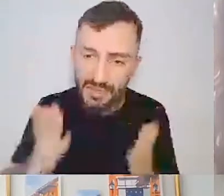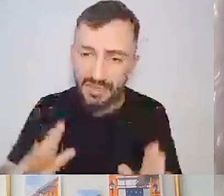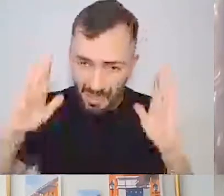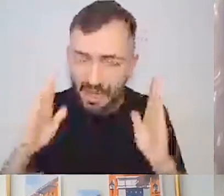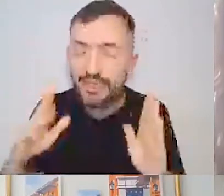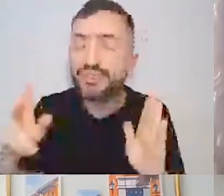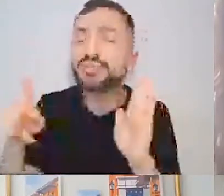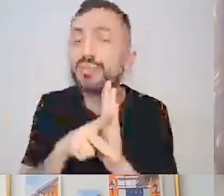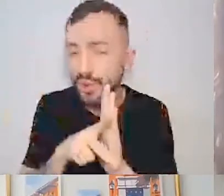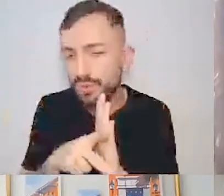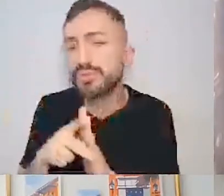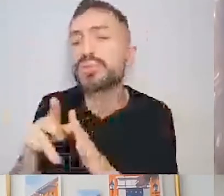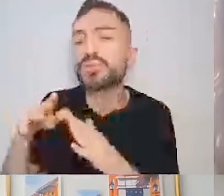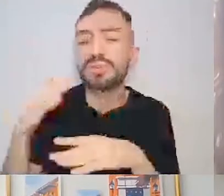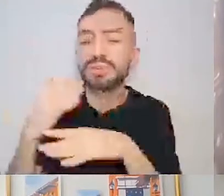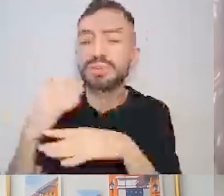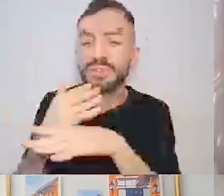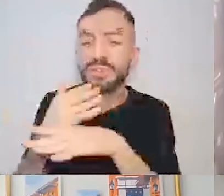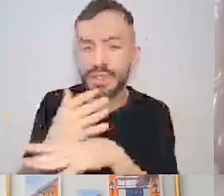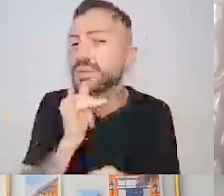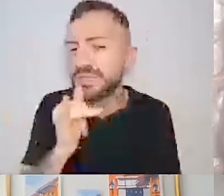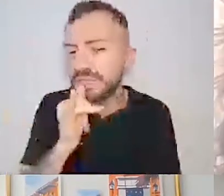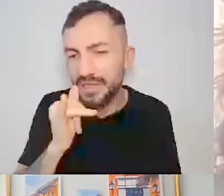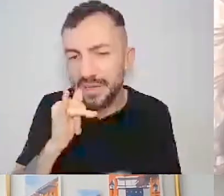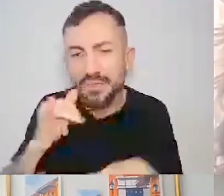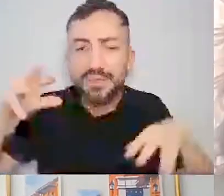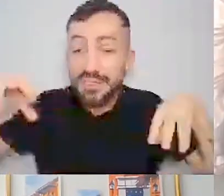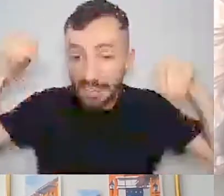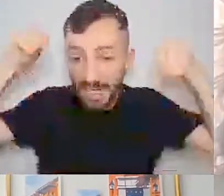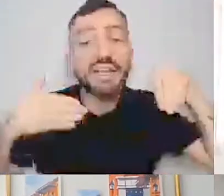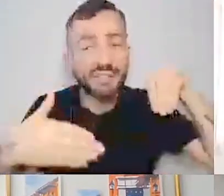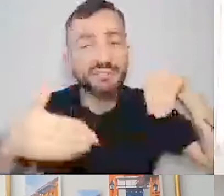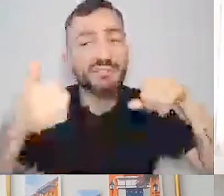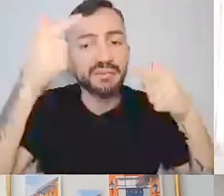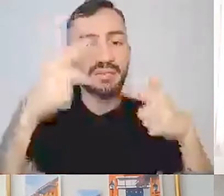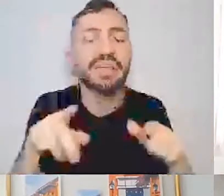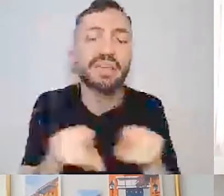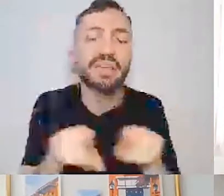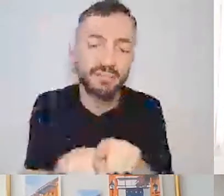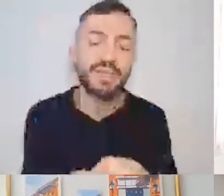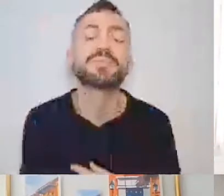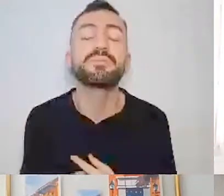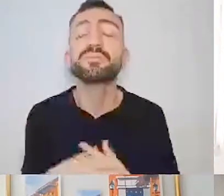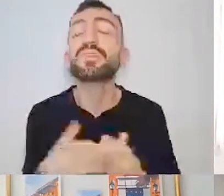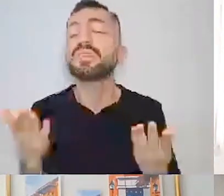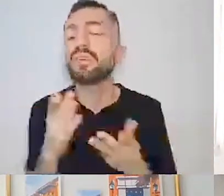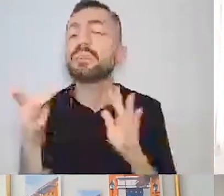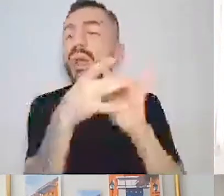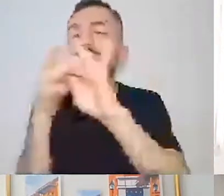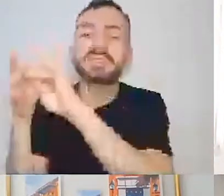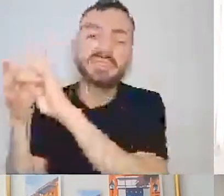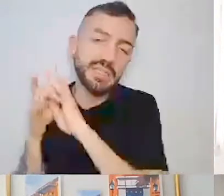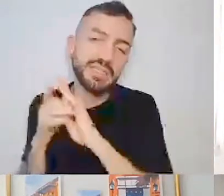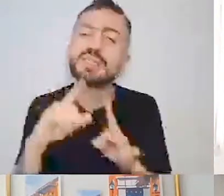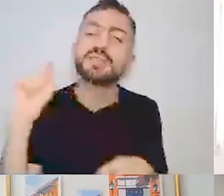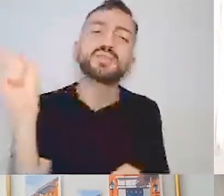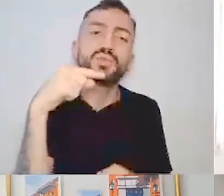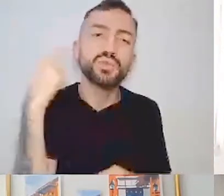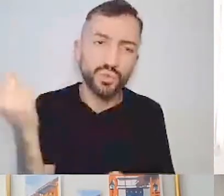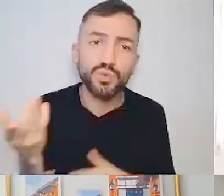fala aqui. E foram muitas as parcerias ao longo desses anos todos, hoje aqui presentes, mas não